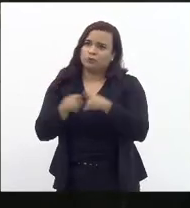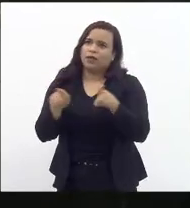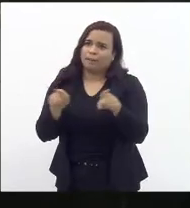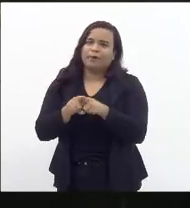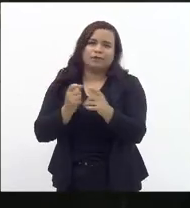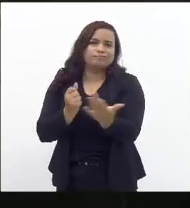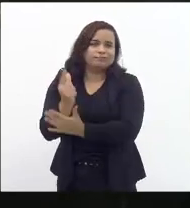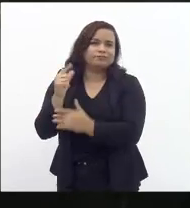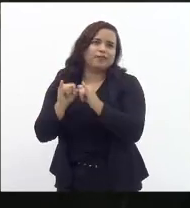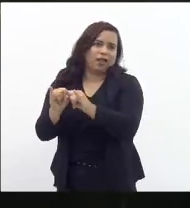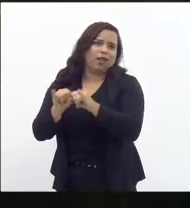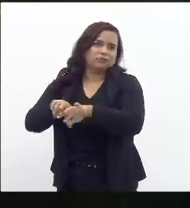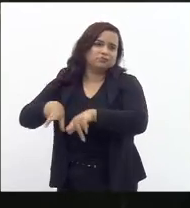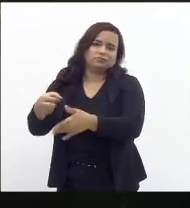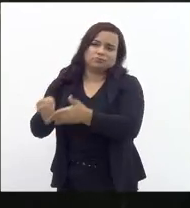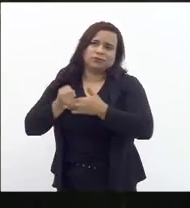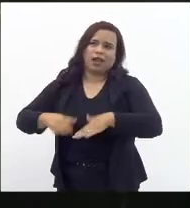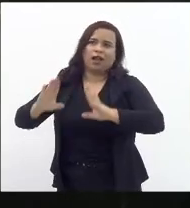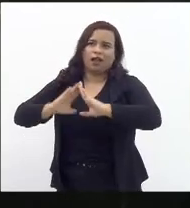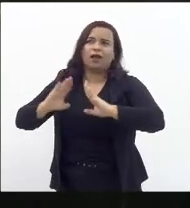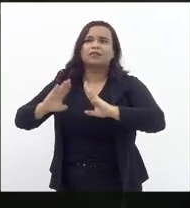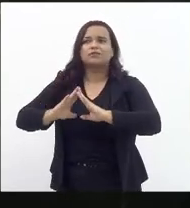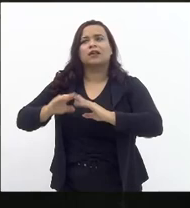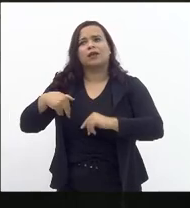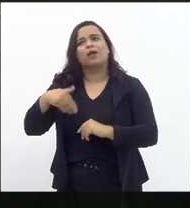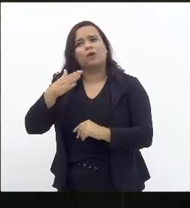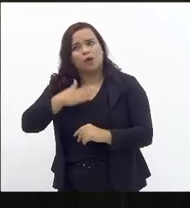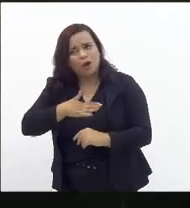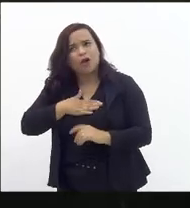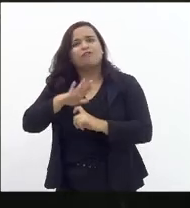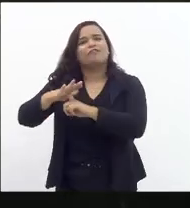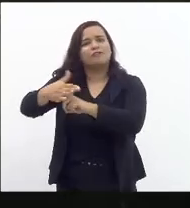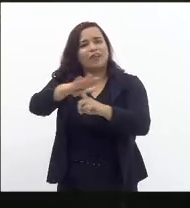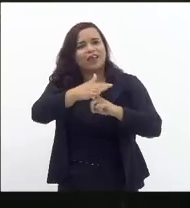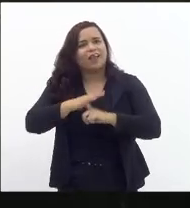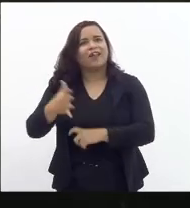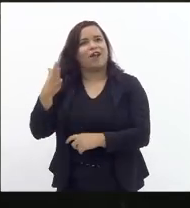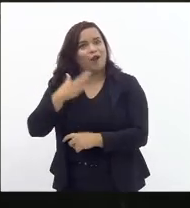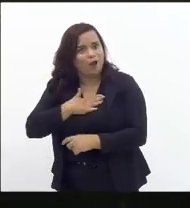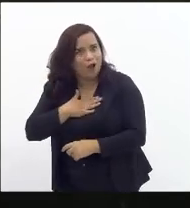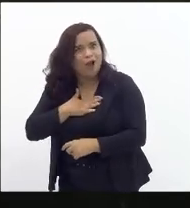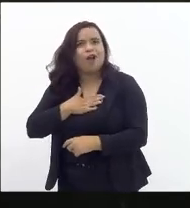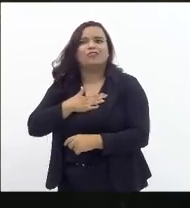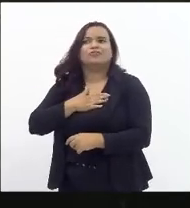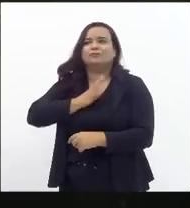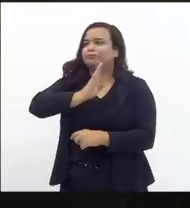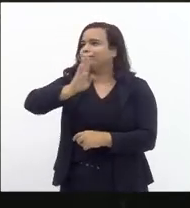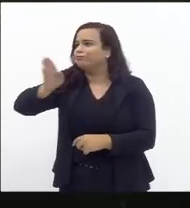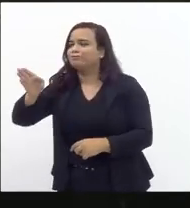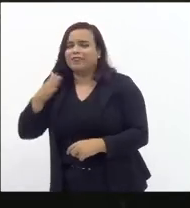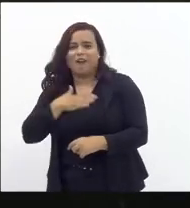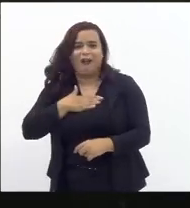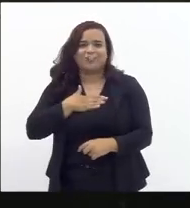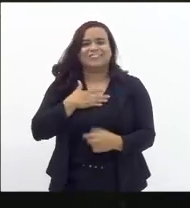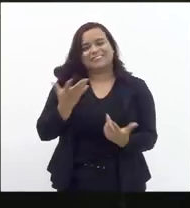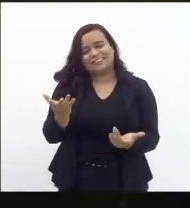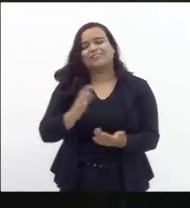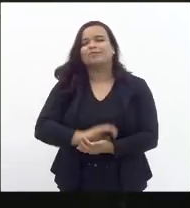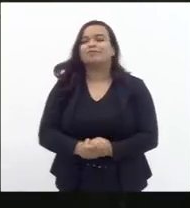faço. Eu gosto muito de uma feira e sempre que posso vou.